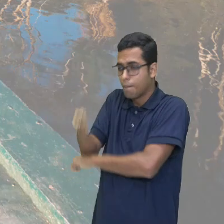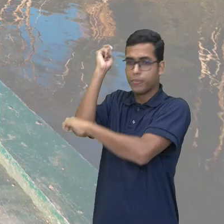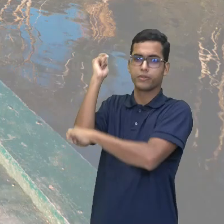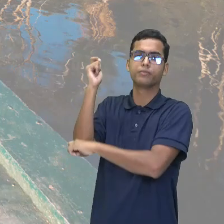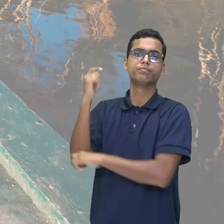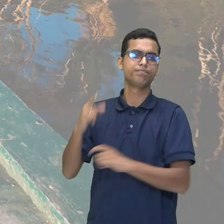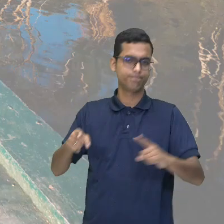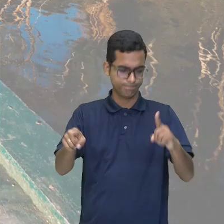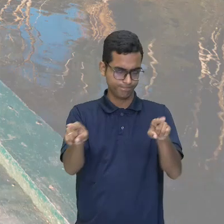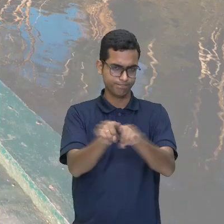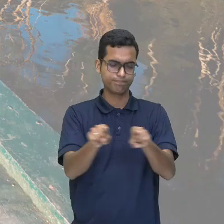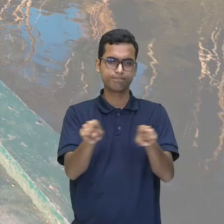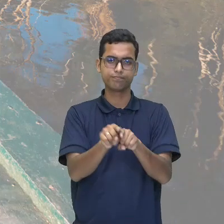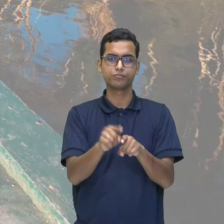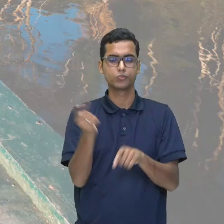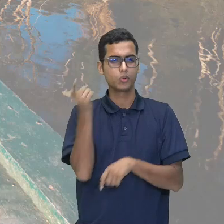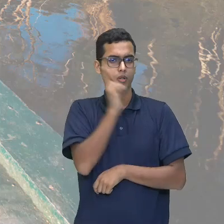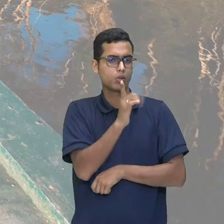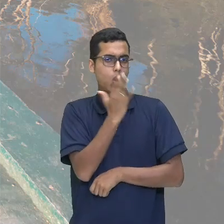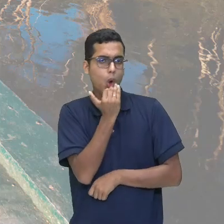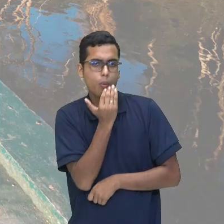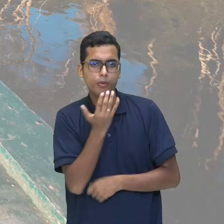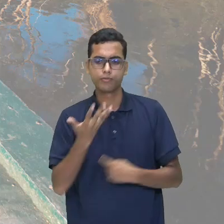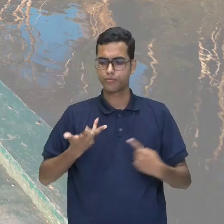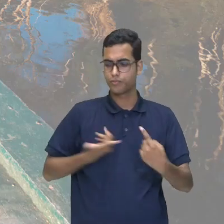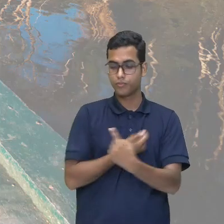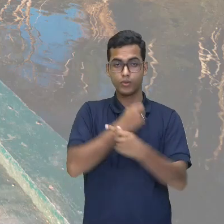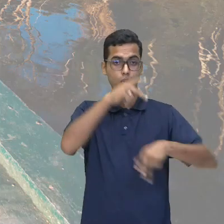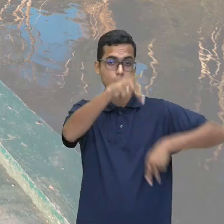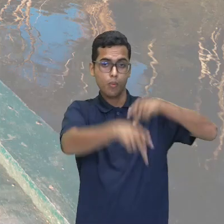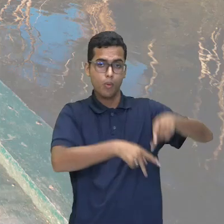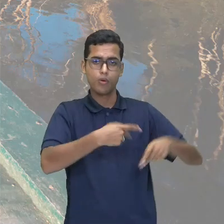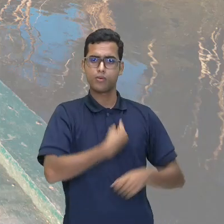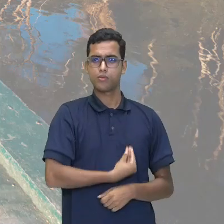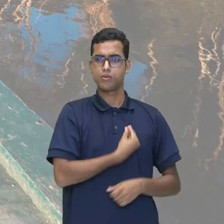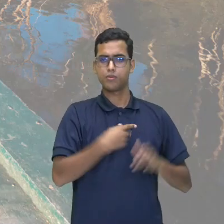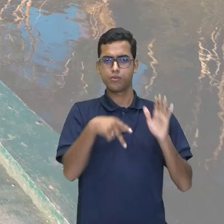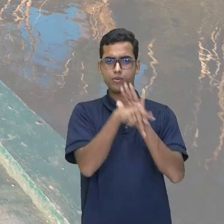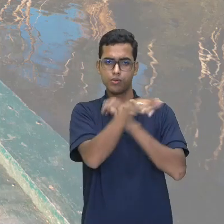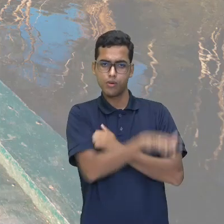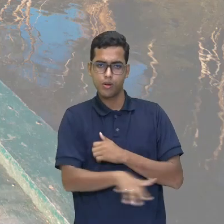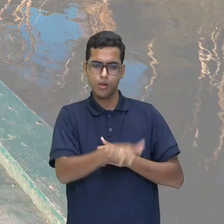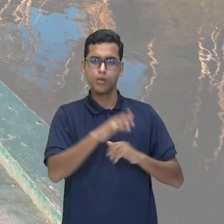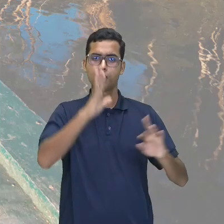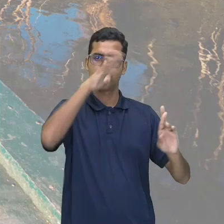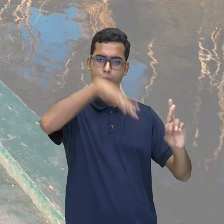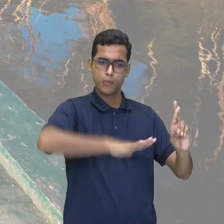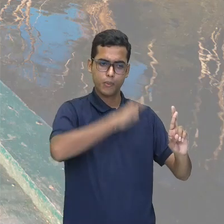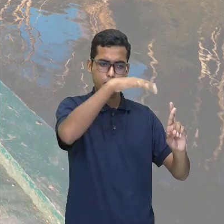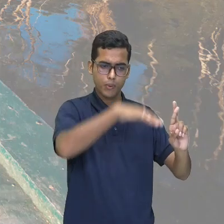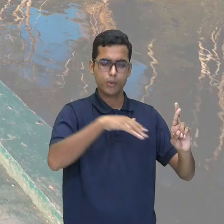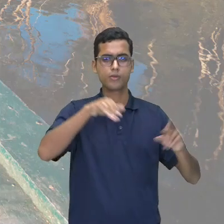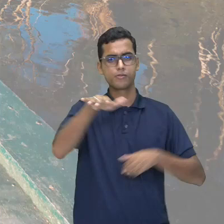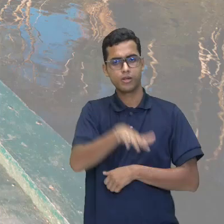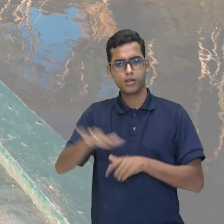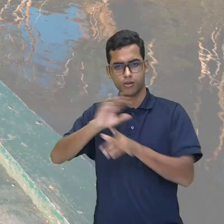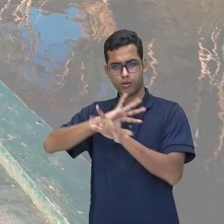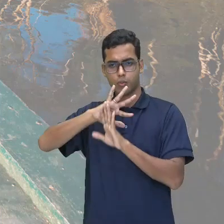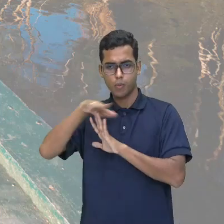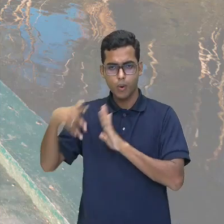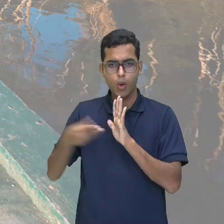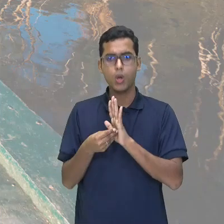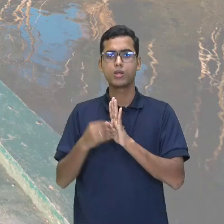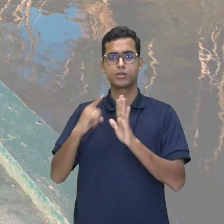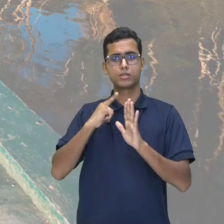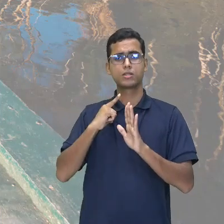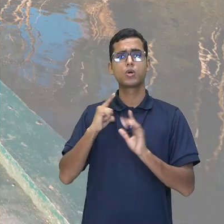pesca. Então, esses povos, né, que habitam a região ribeirinha, a área amazônica, eles têm o rio